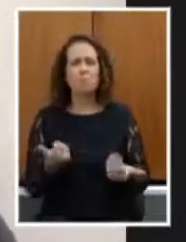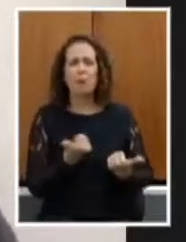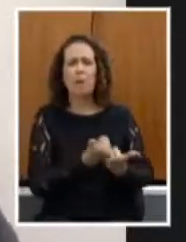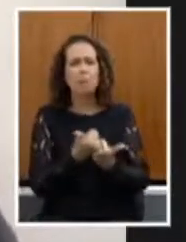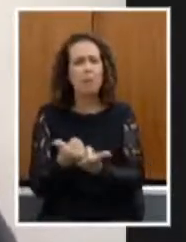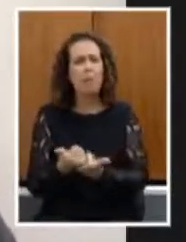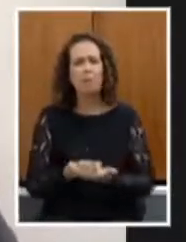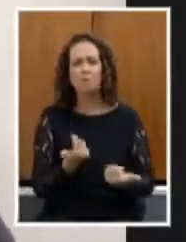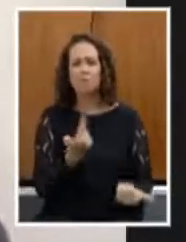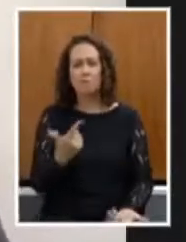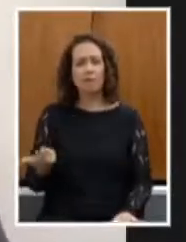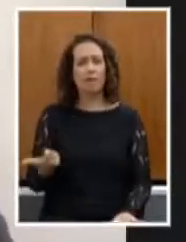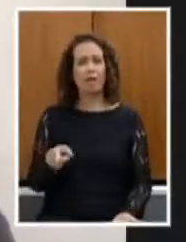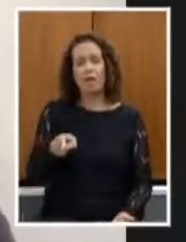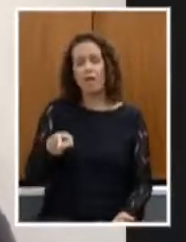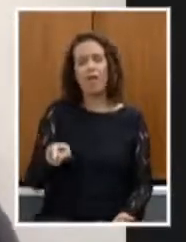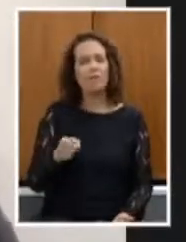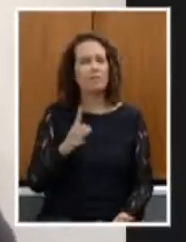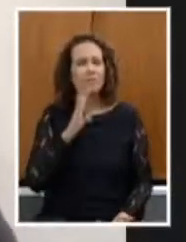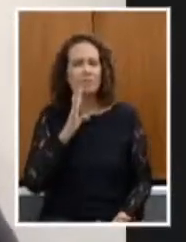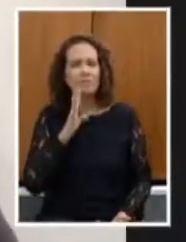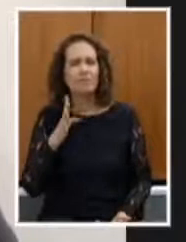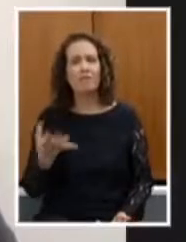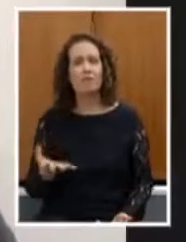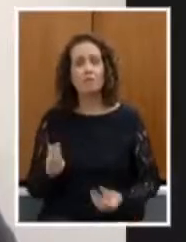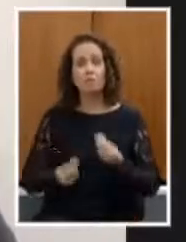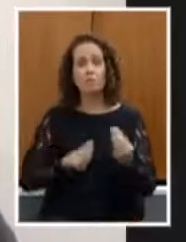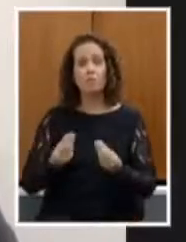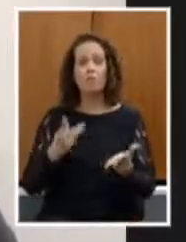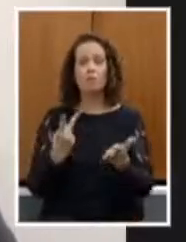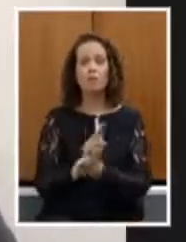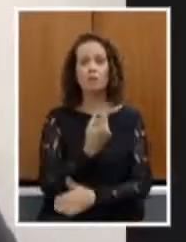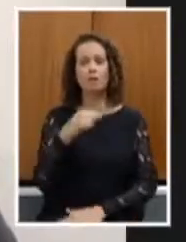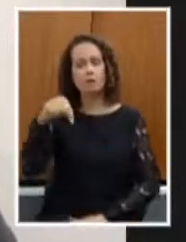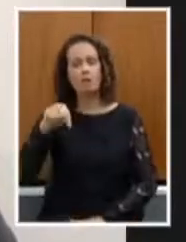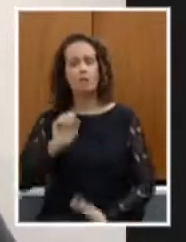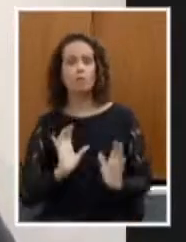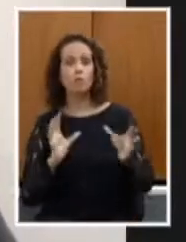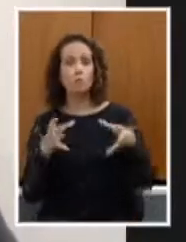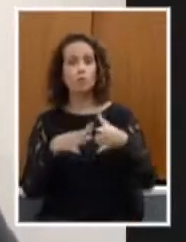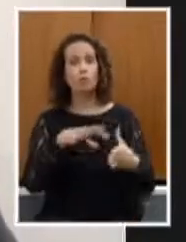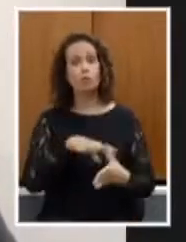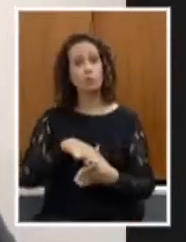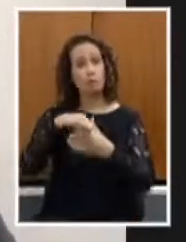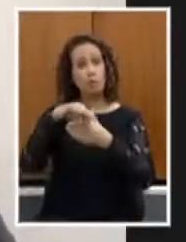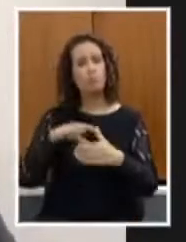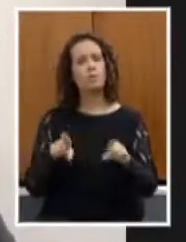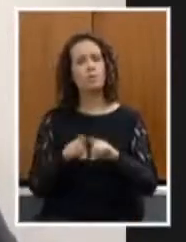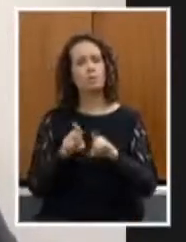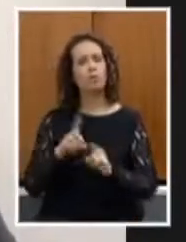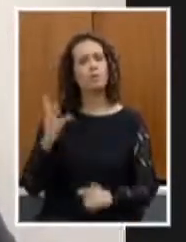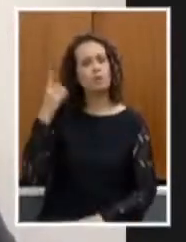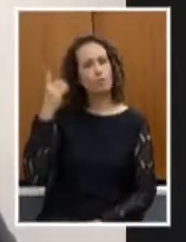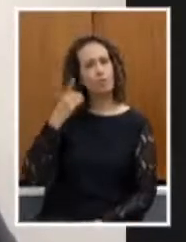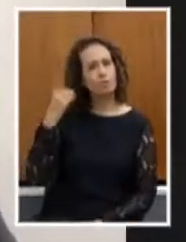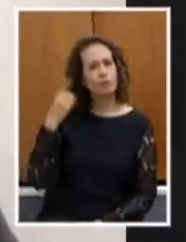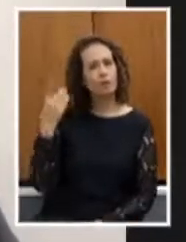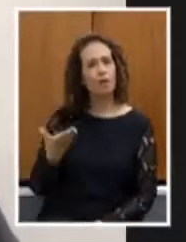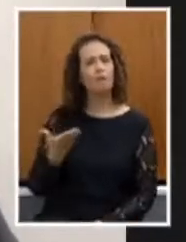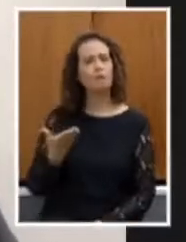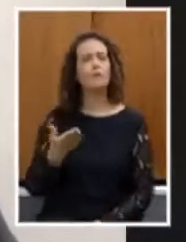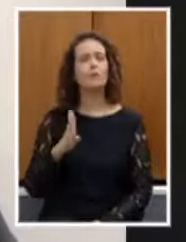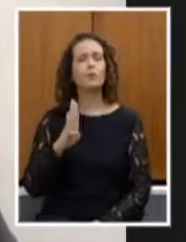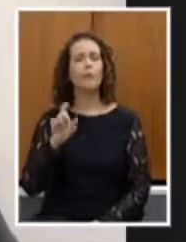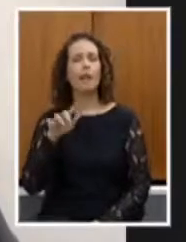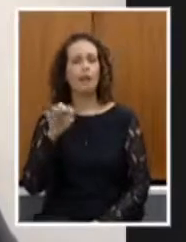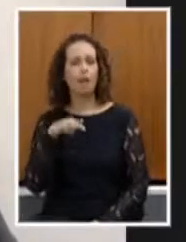a própria dinâmica do funcionamento aqui do Colégio de Líderes, né? O deputado Raul Belém está empenhado para que possamos chegar